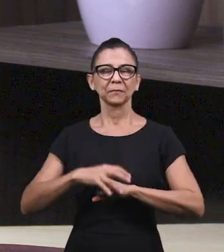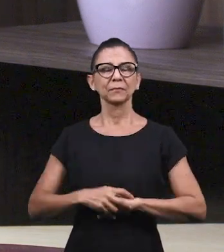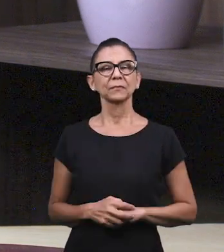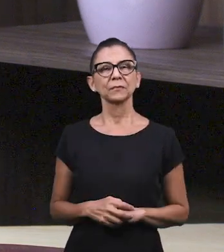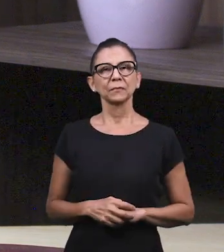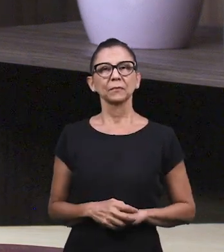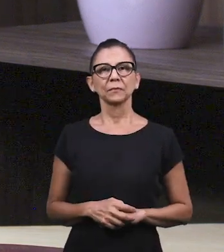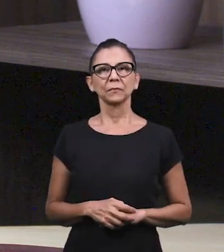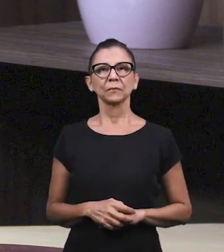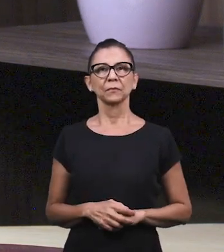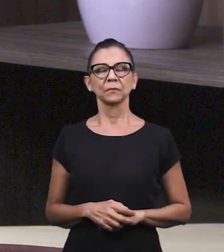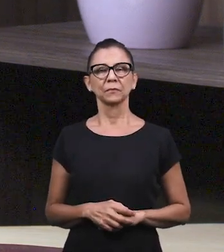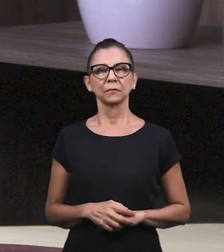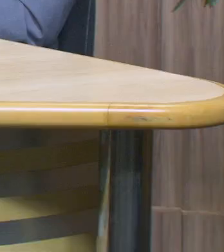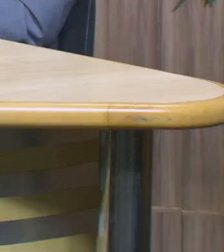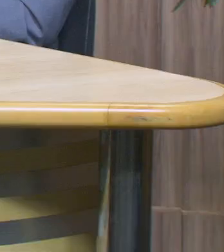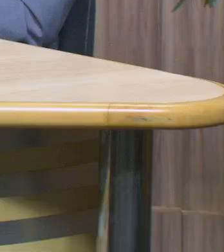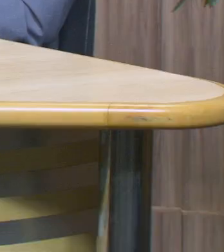Evangelho Eterno.